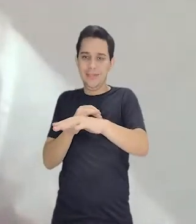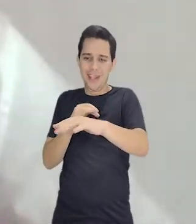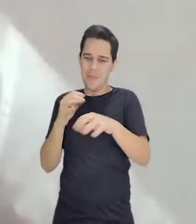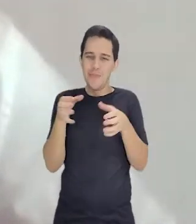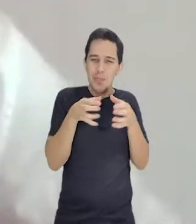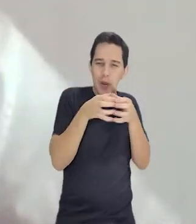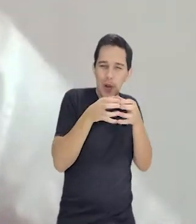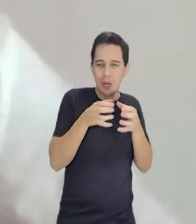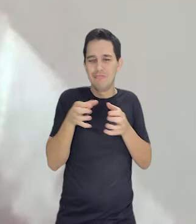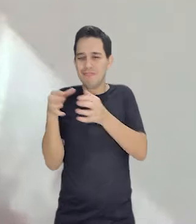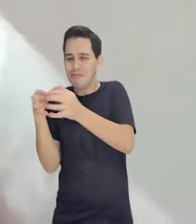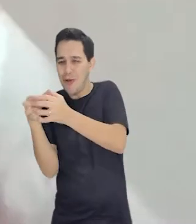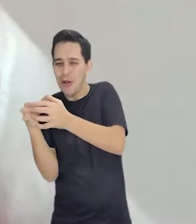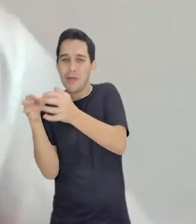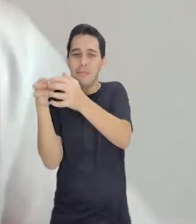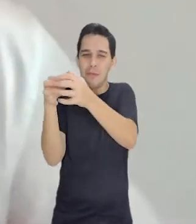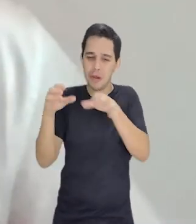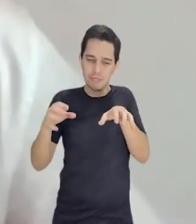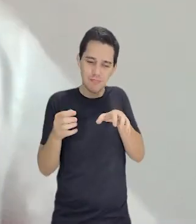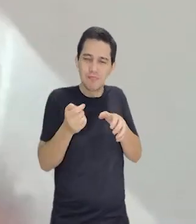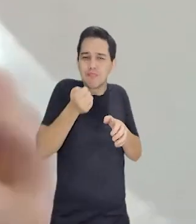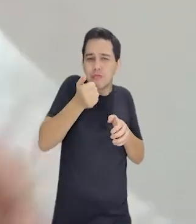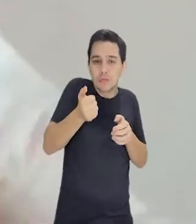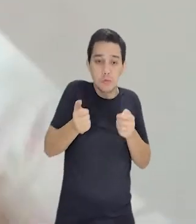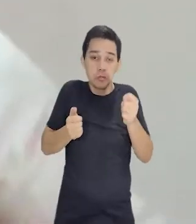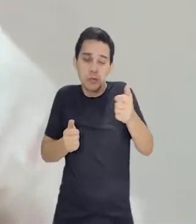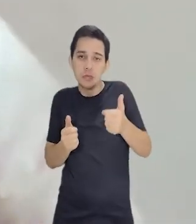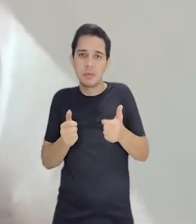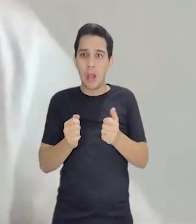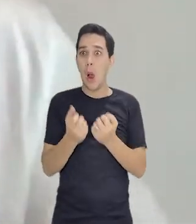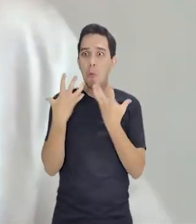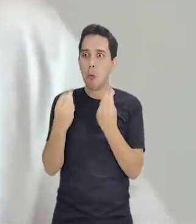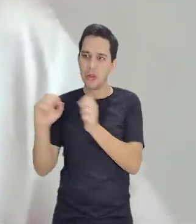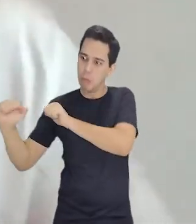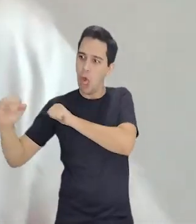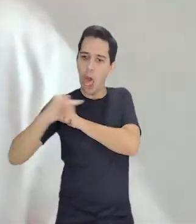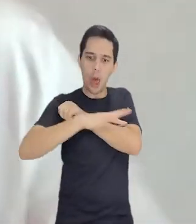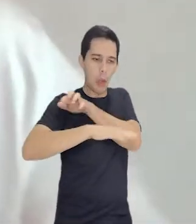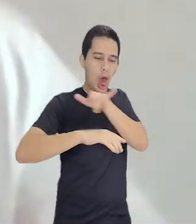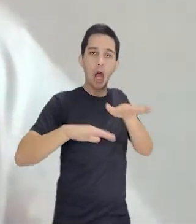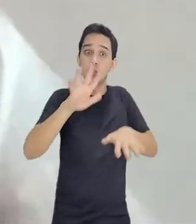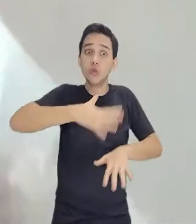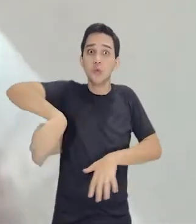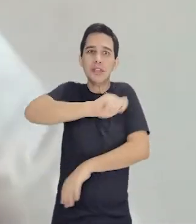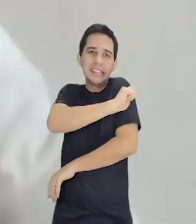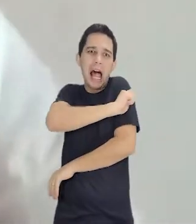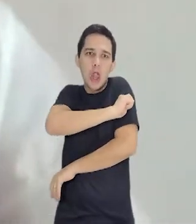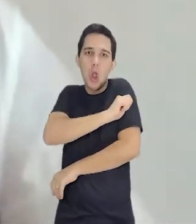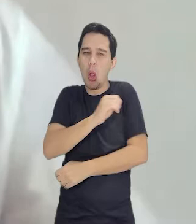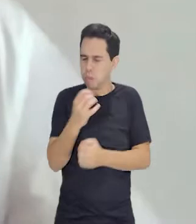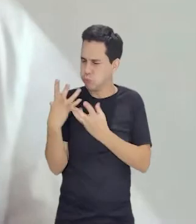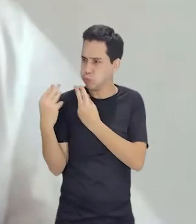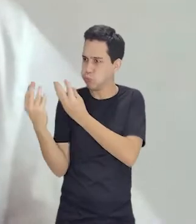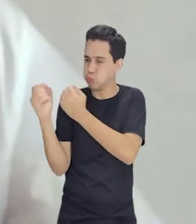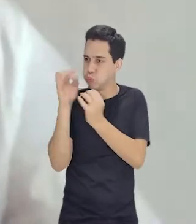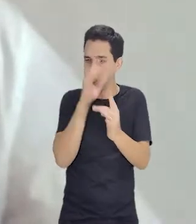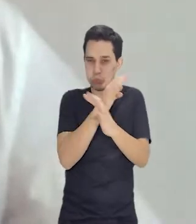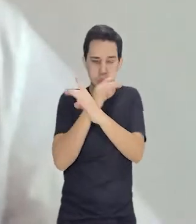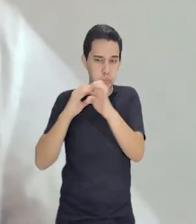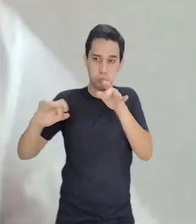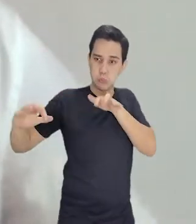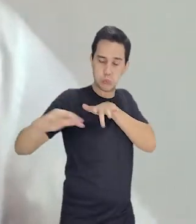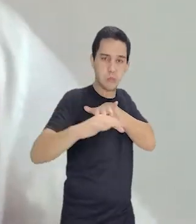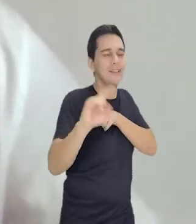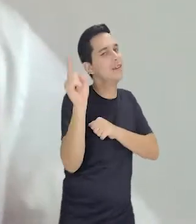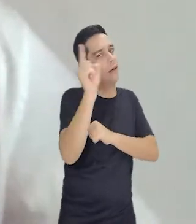aglomeração, que não haja o contato, né, total e com tumulto, né? Então, essas medidas são